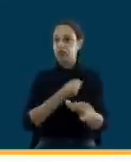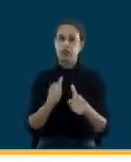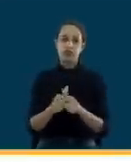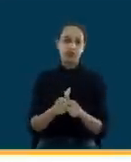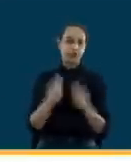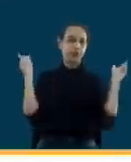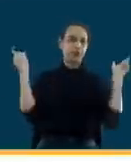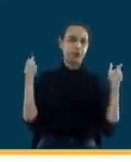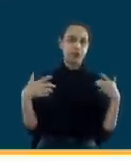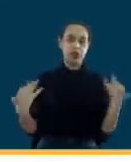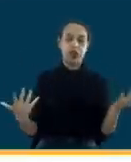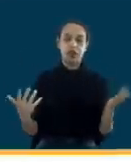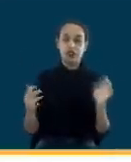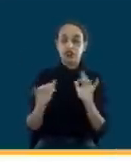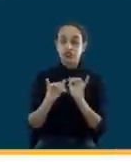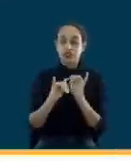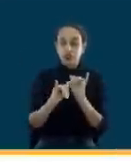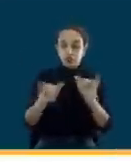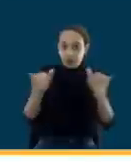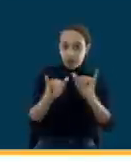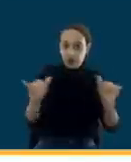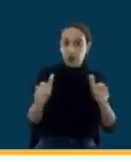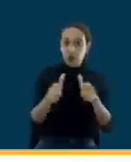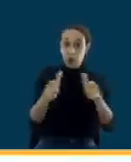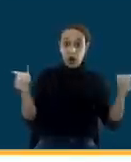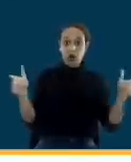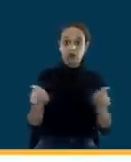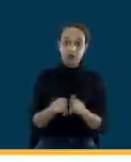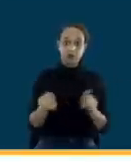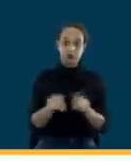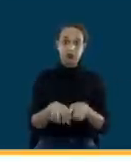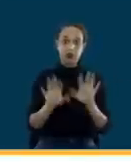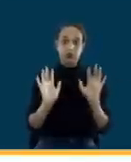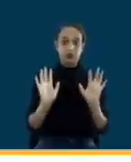assim, bastante amplo,